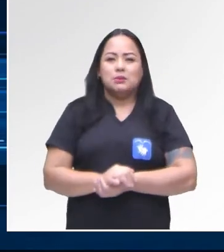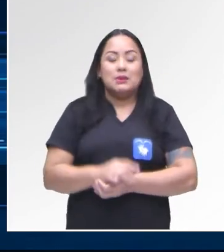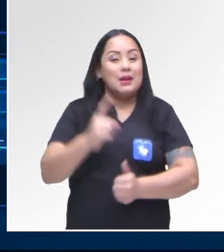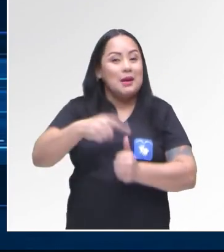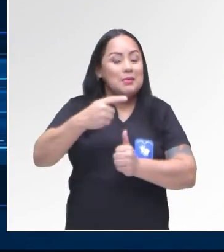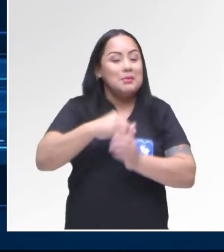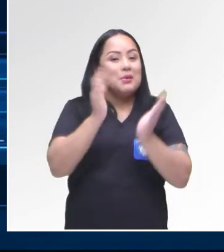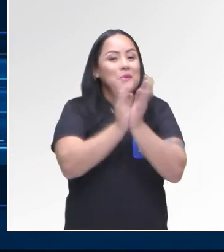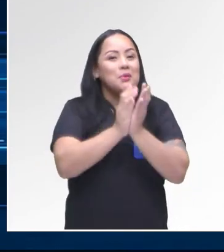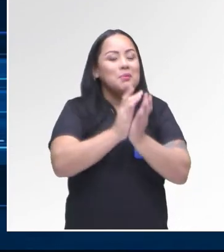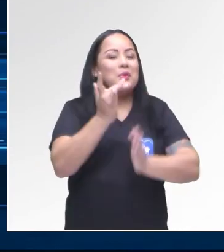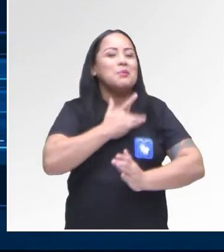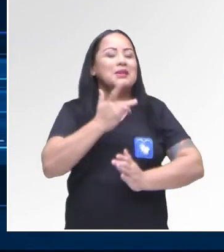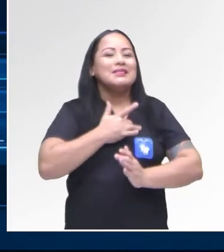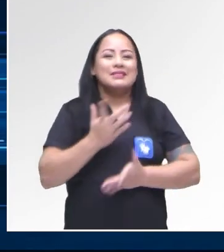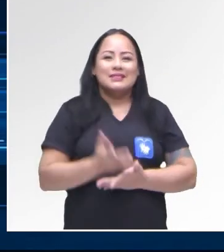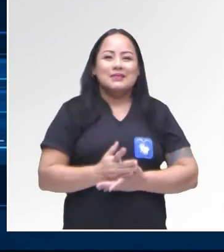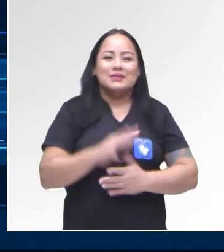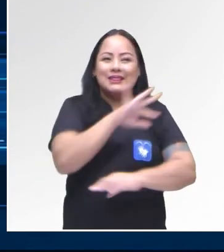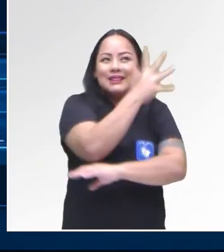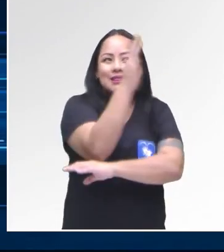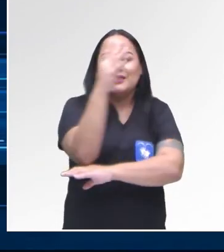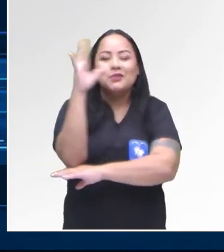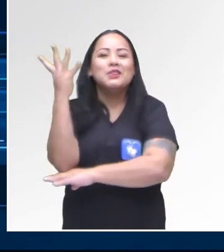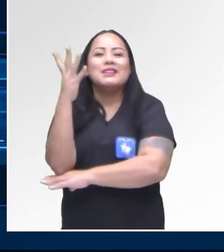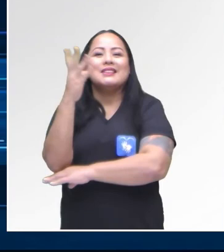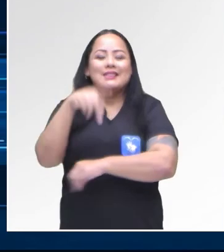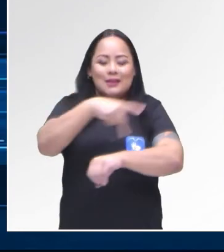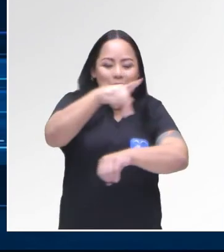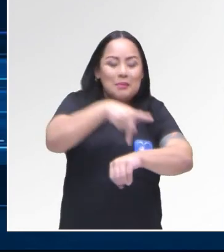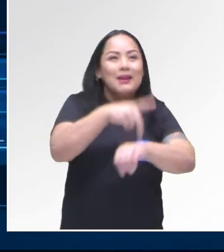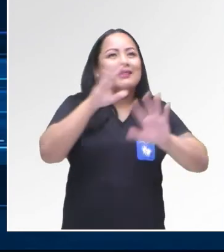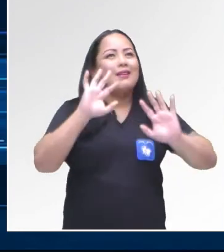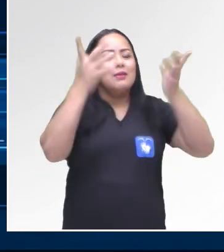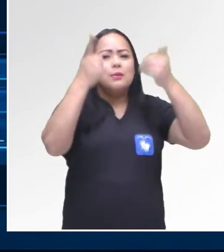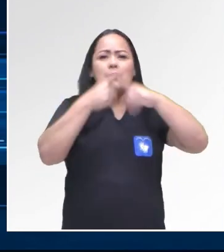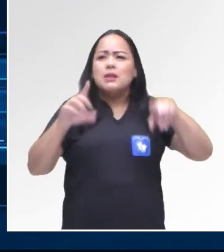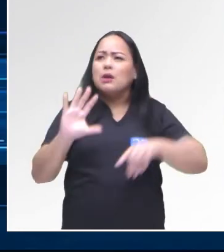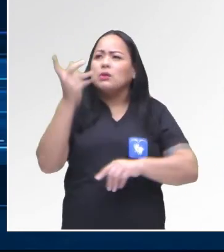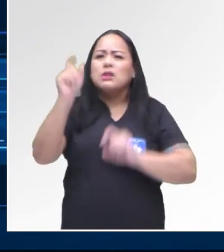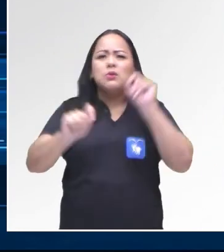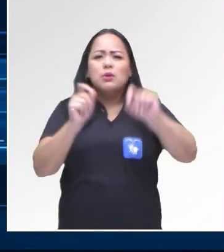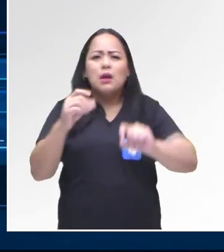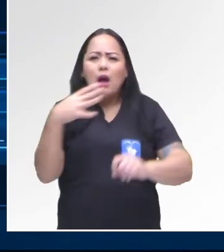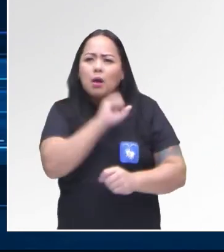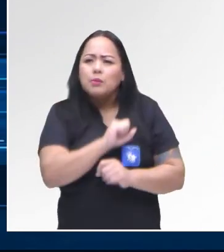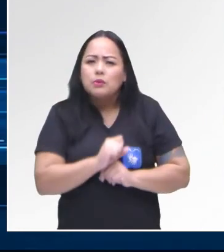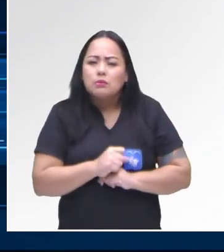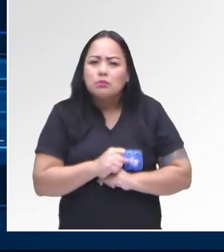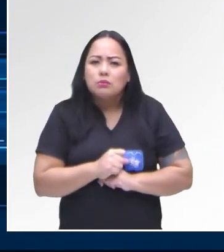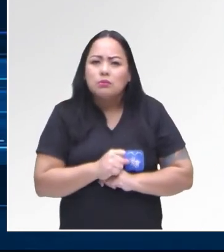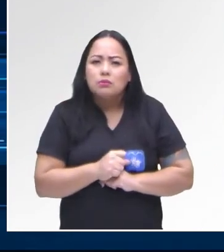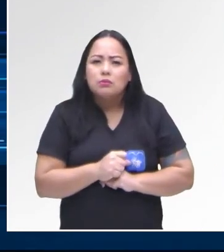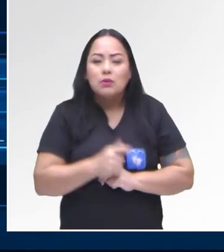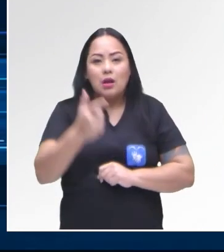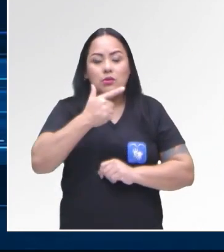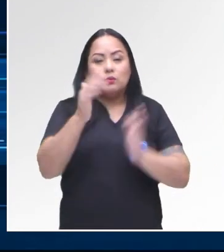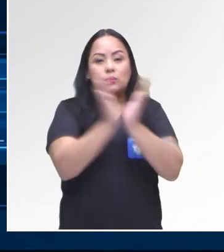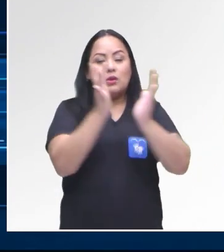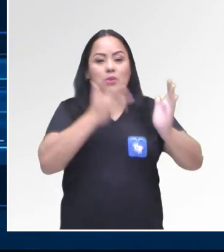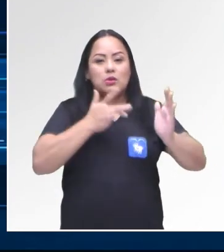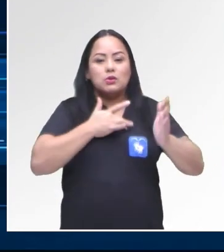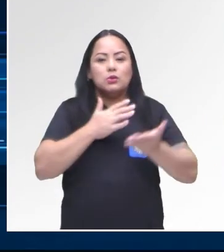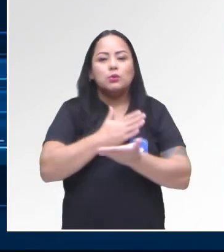lembra? Exaltação da pátria, os elementos da natureza. Aí de repente o que acontece, meu amado? A segunda geração vem